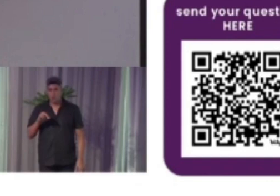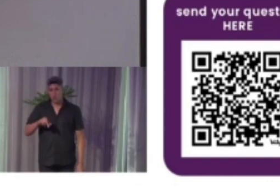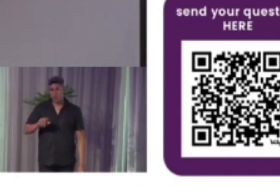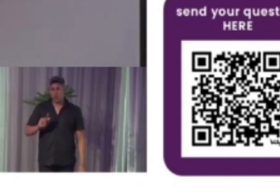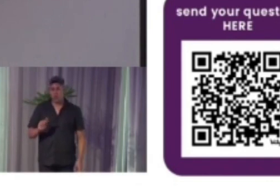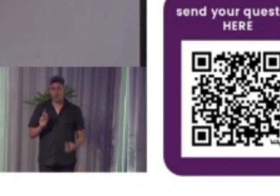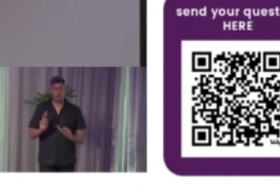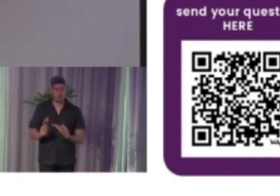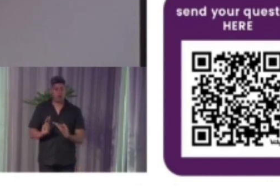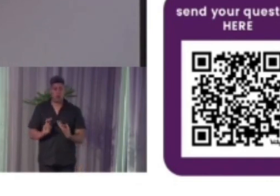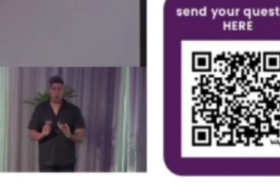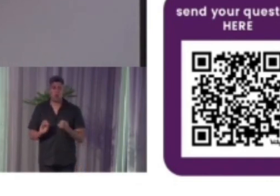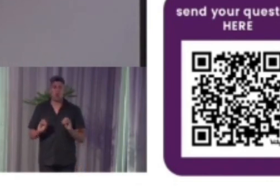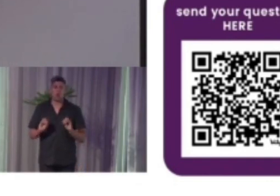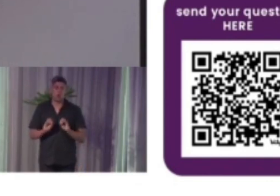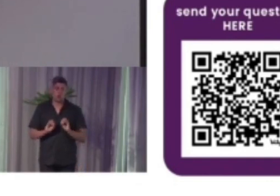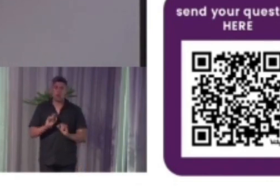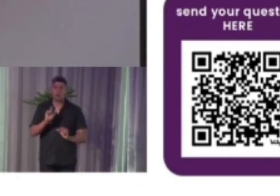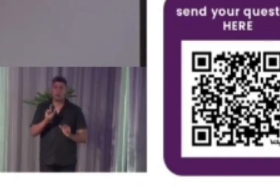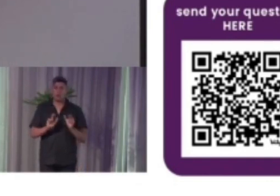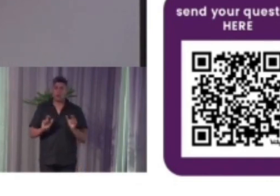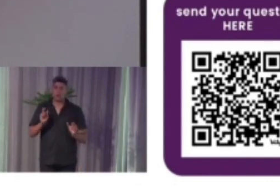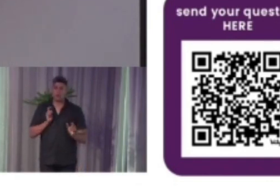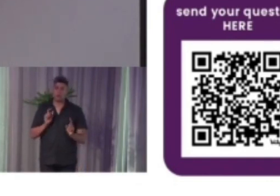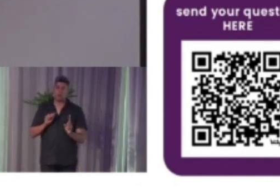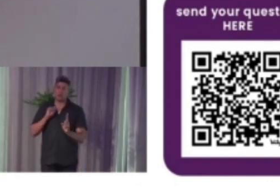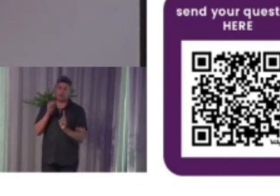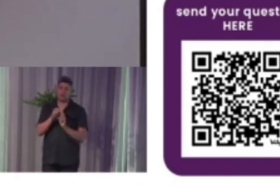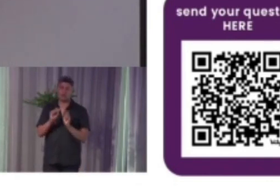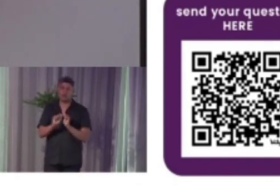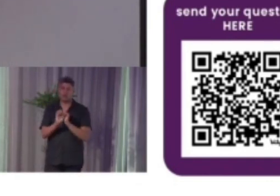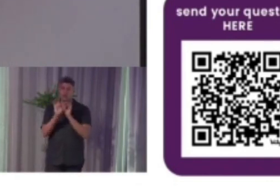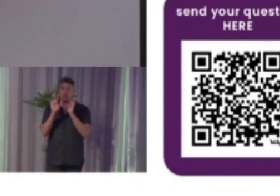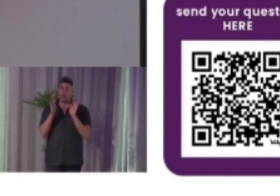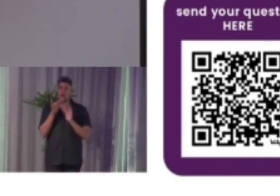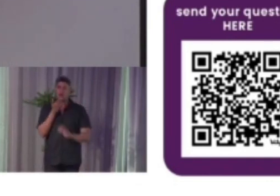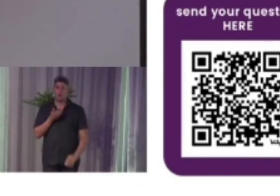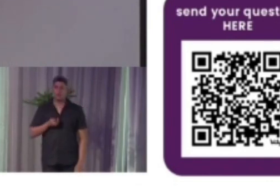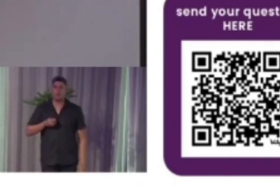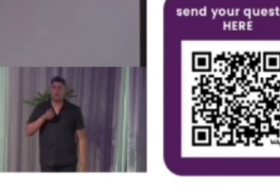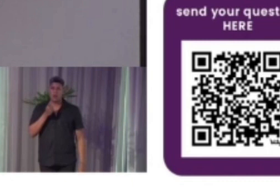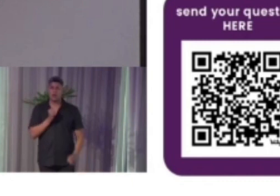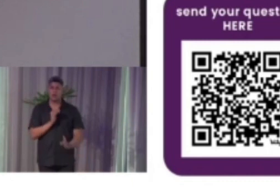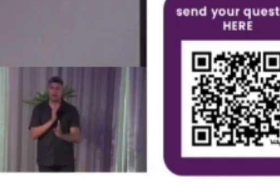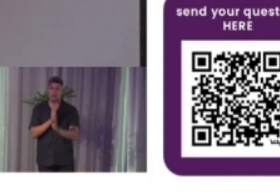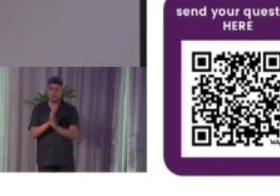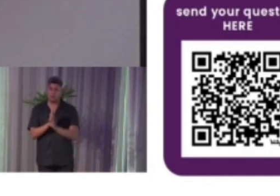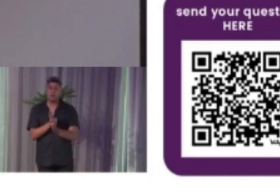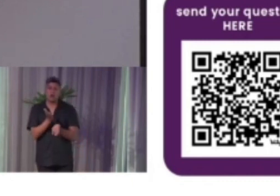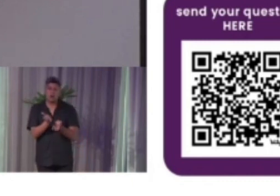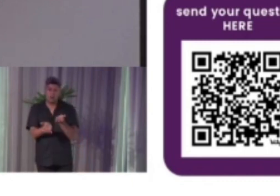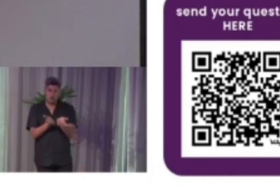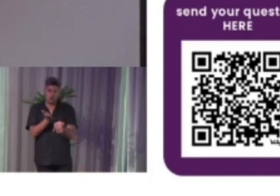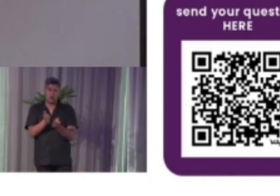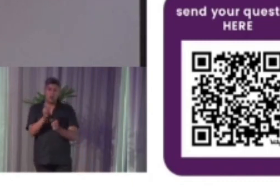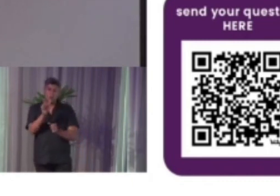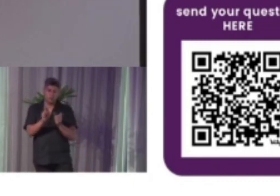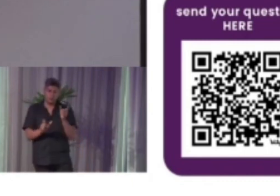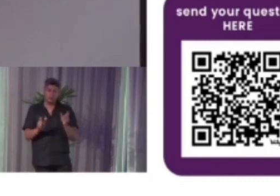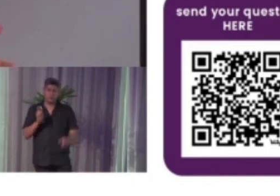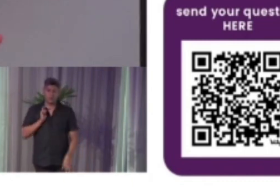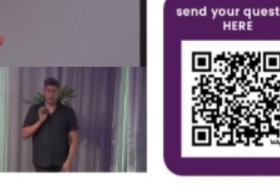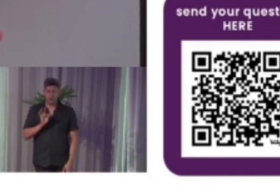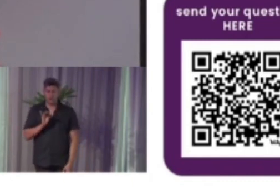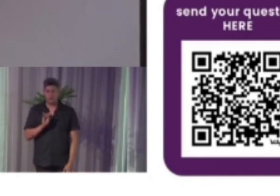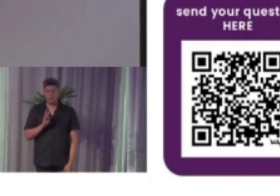fins lucrativos, de pessoas com objetivos, claro, de trazer melhoria no diagnóstico, na assistência das pessoas com fibrose cística,